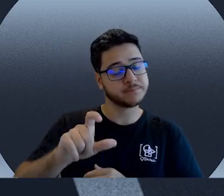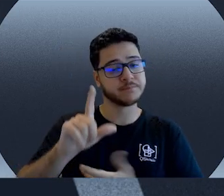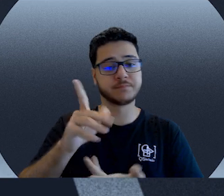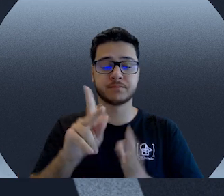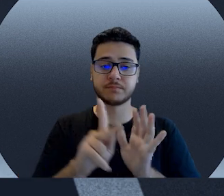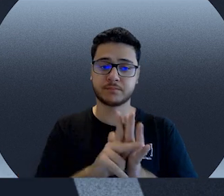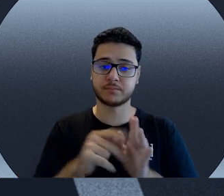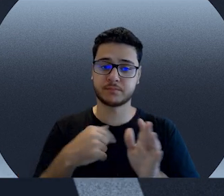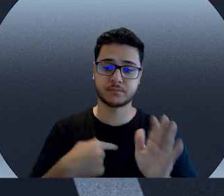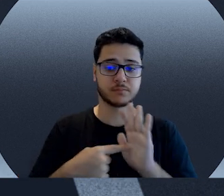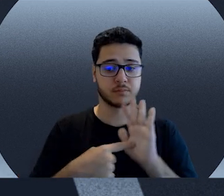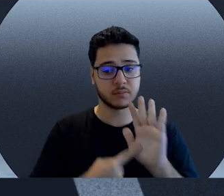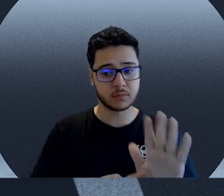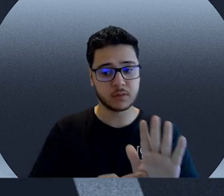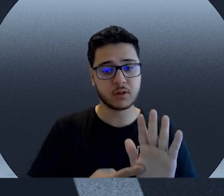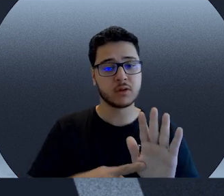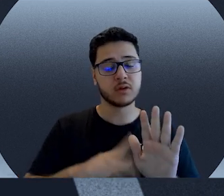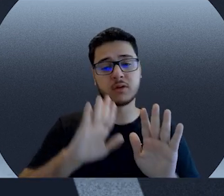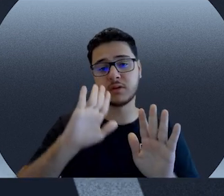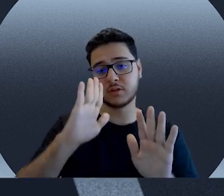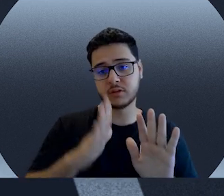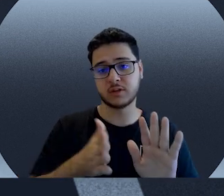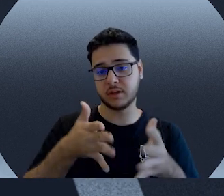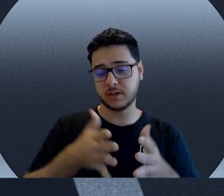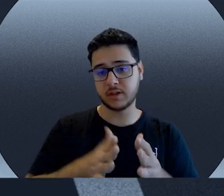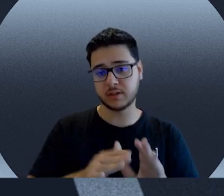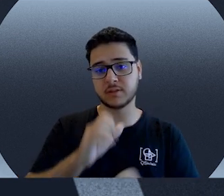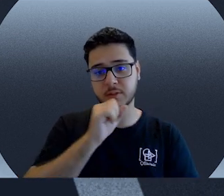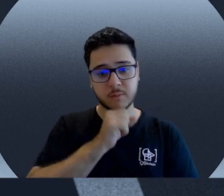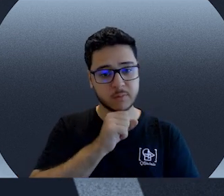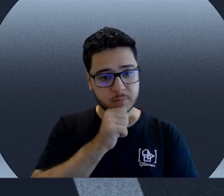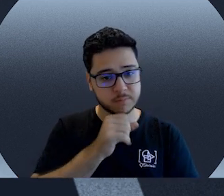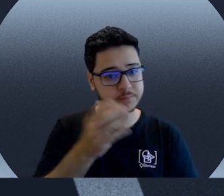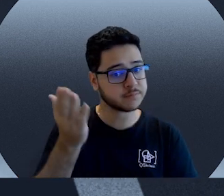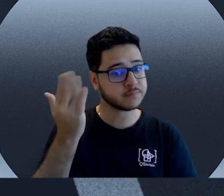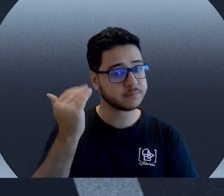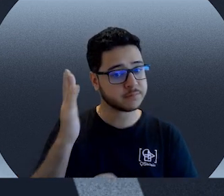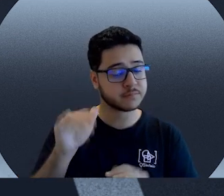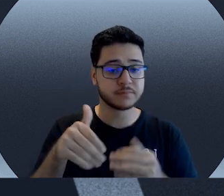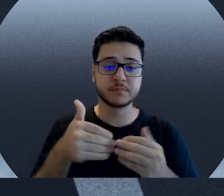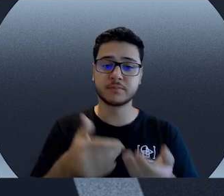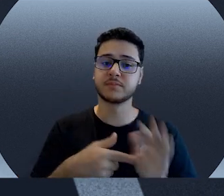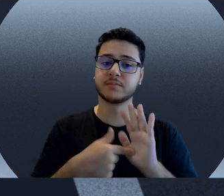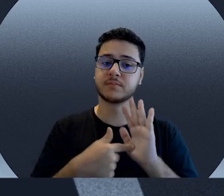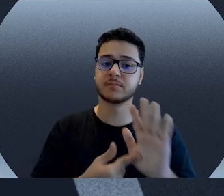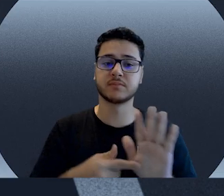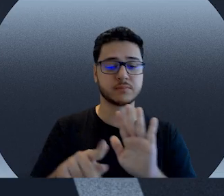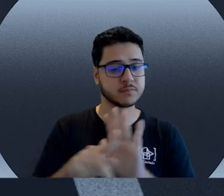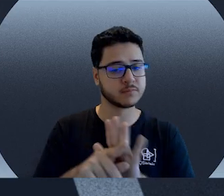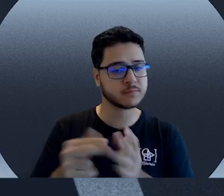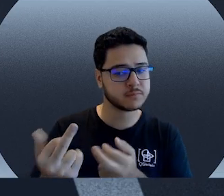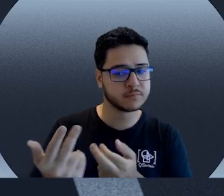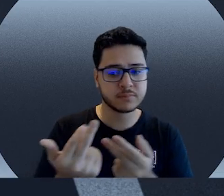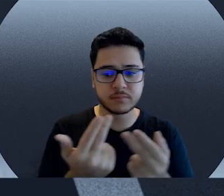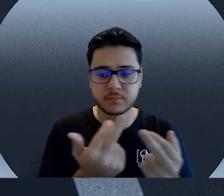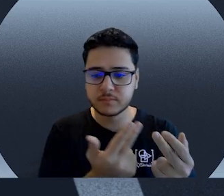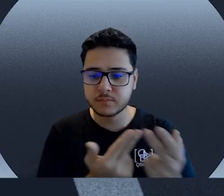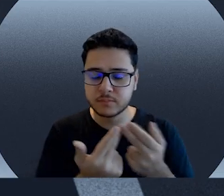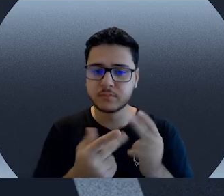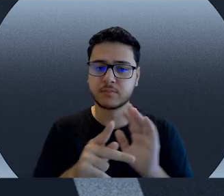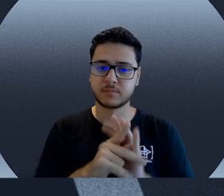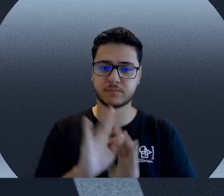trago dele é O Antropólogo Moderno Já Nasceu Antigo, e aí ele traz, né, essa mesma imagem, que é uma